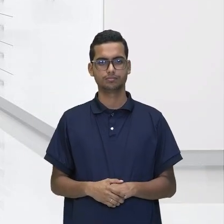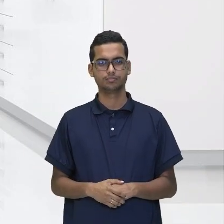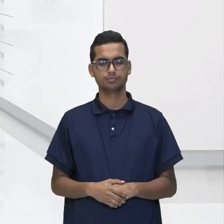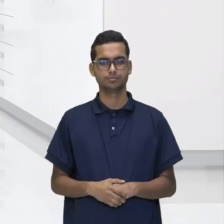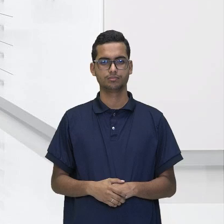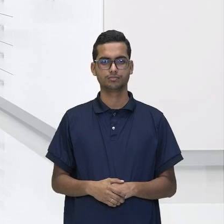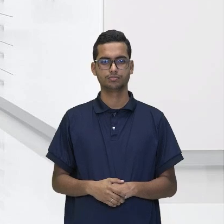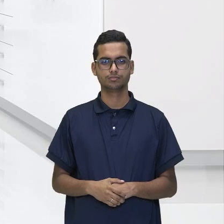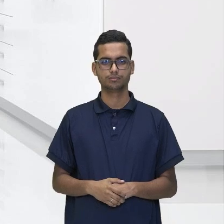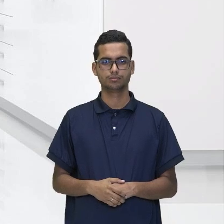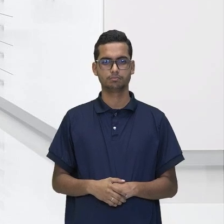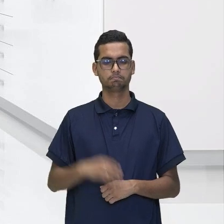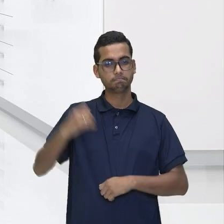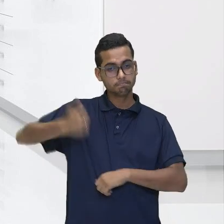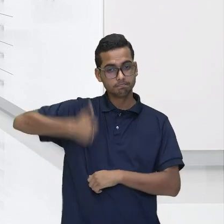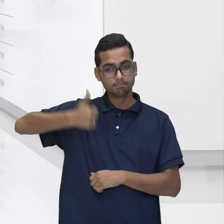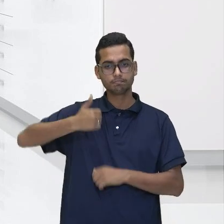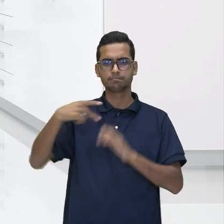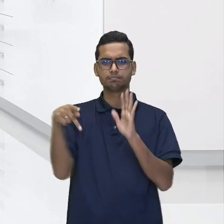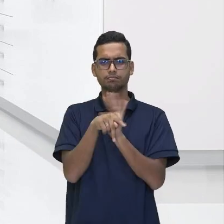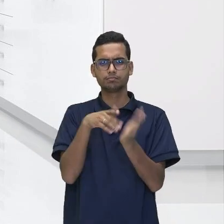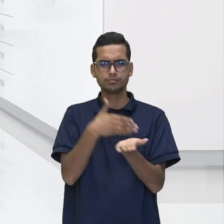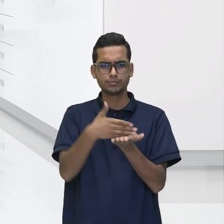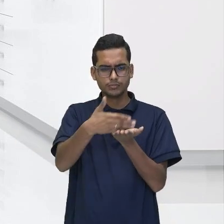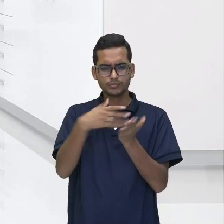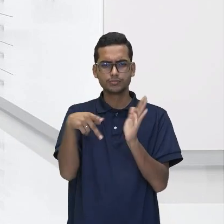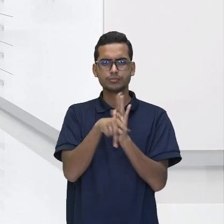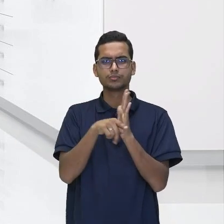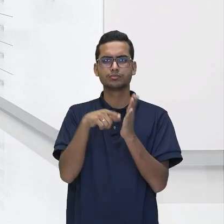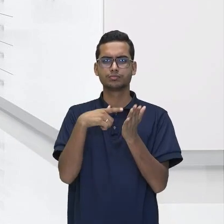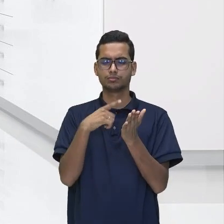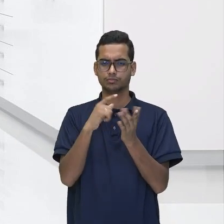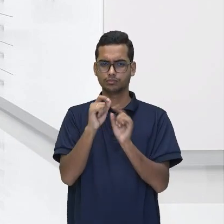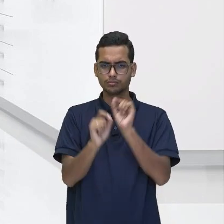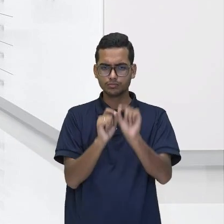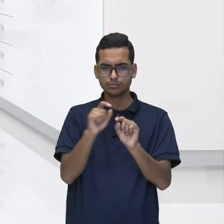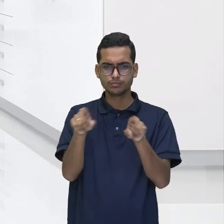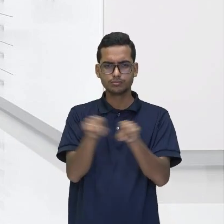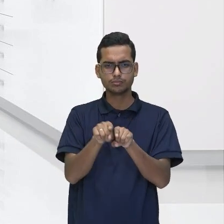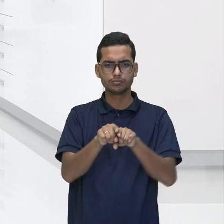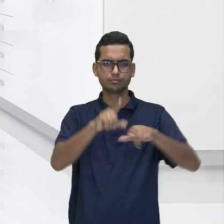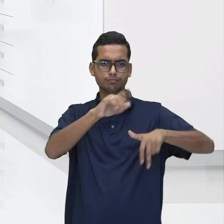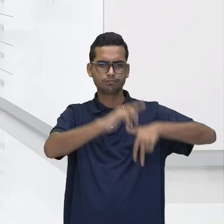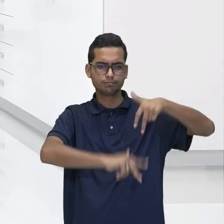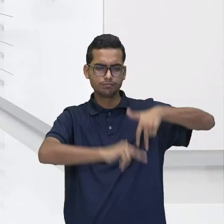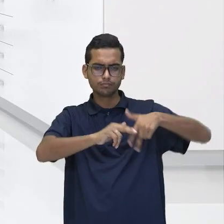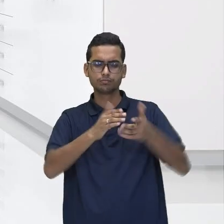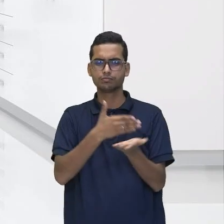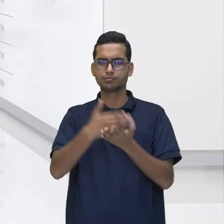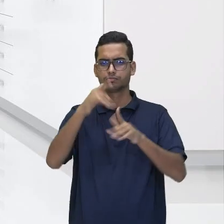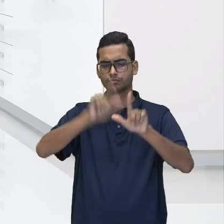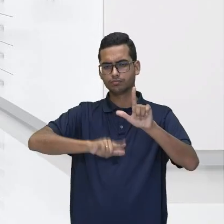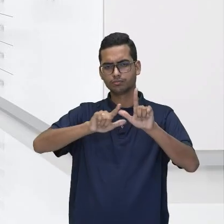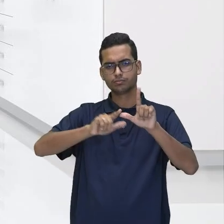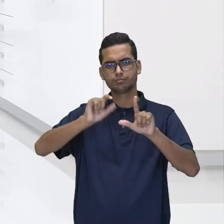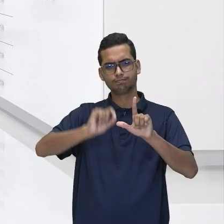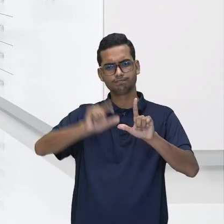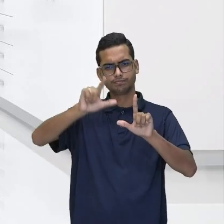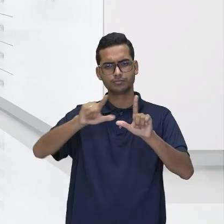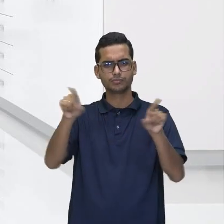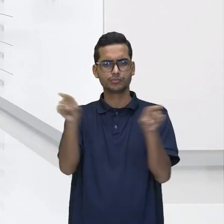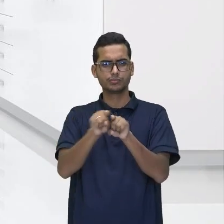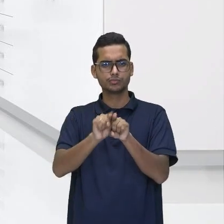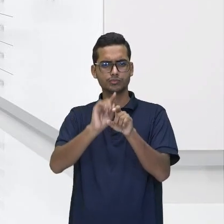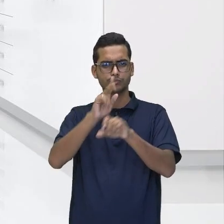que o primeiro é o gênero com inicial maiúscula, o segundo é o epíteto específico com inicial, né, com